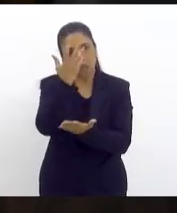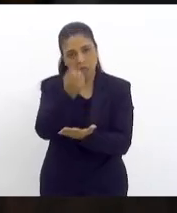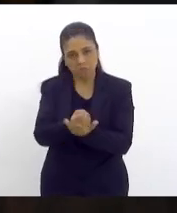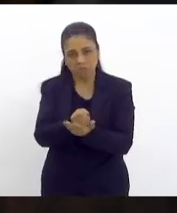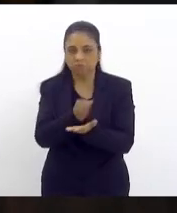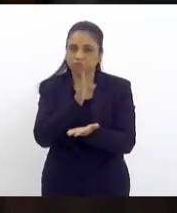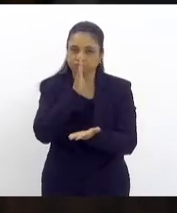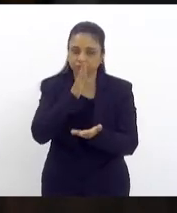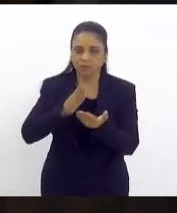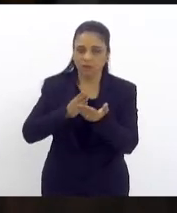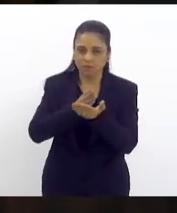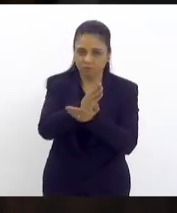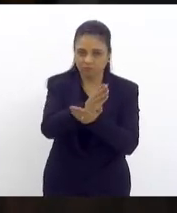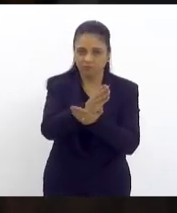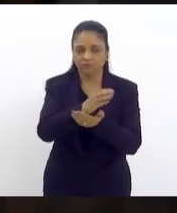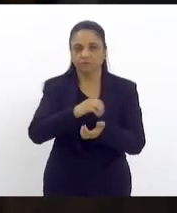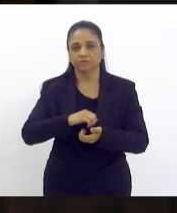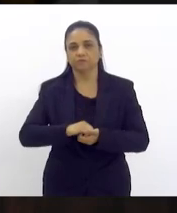Como estão aprovado